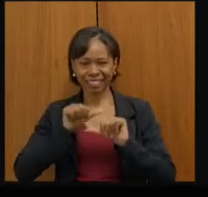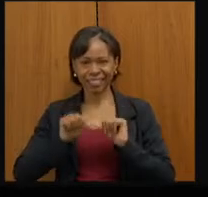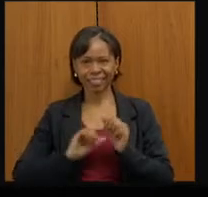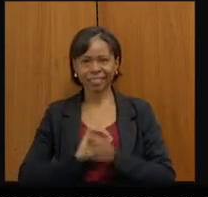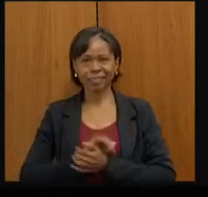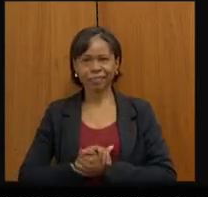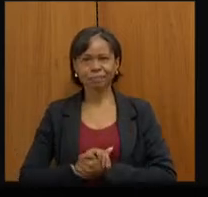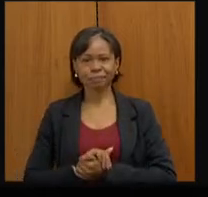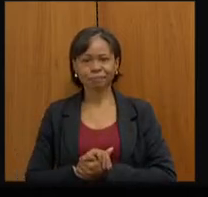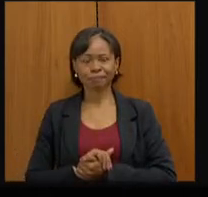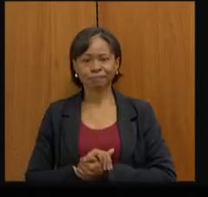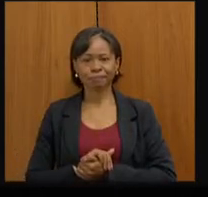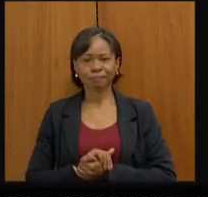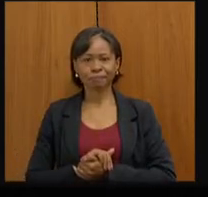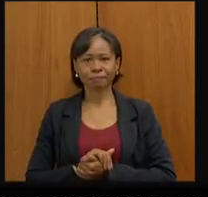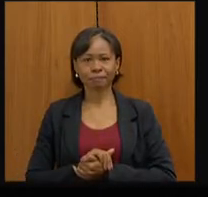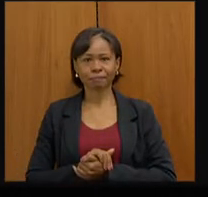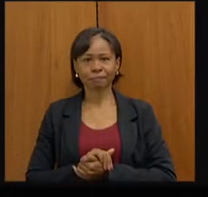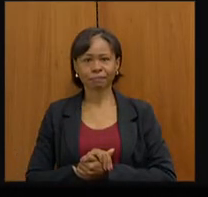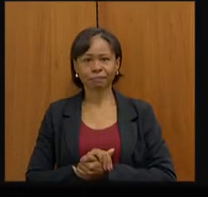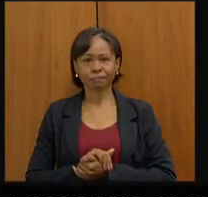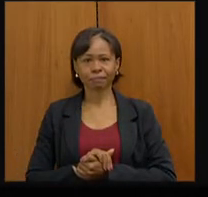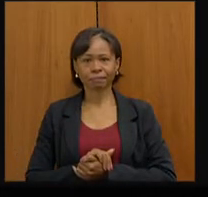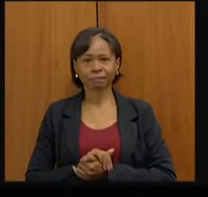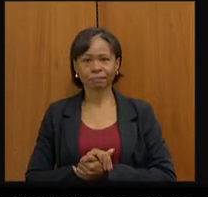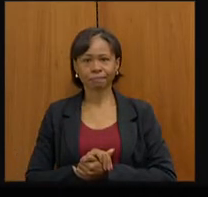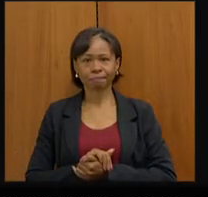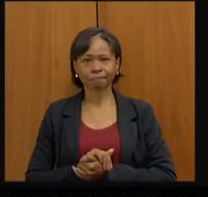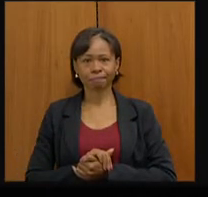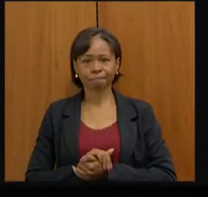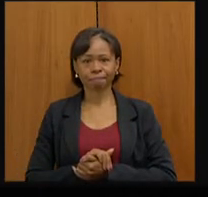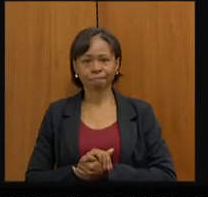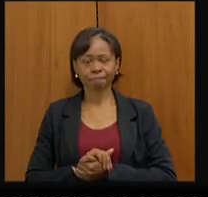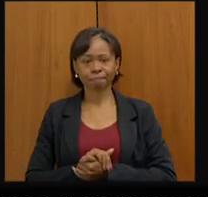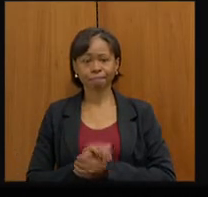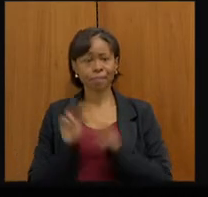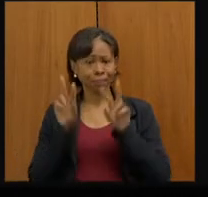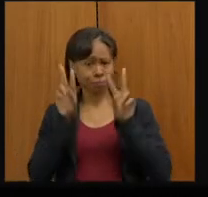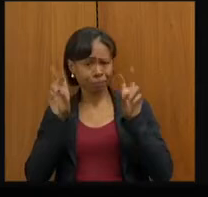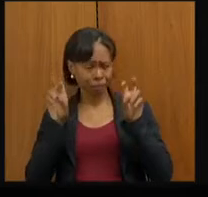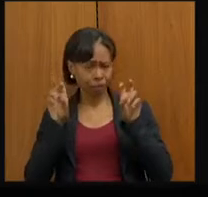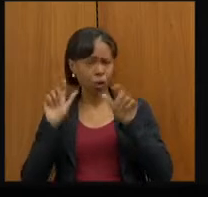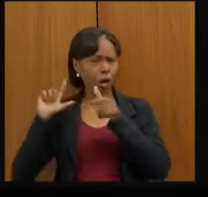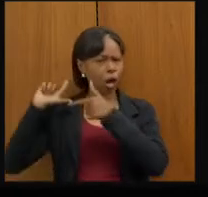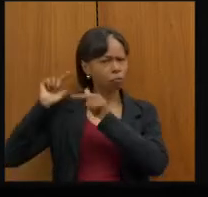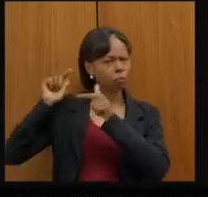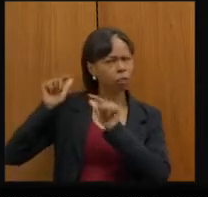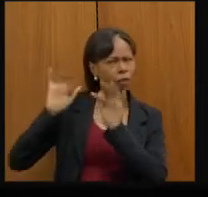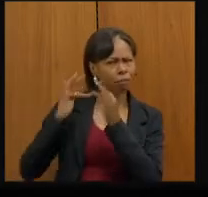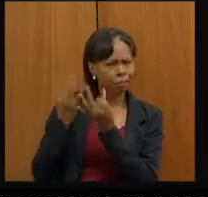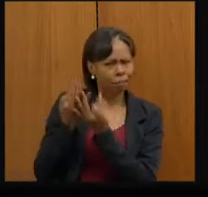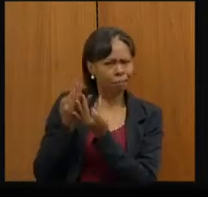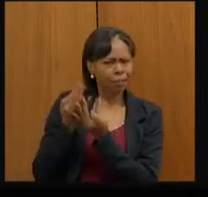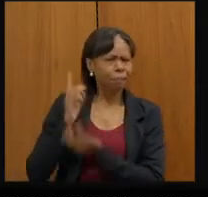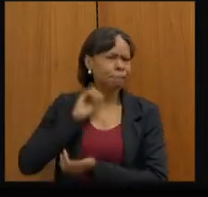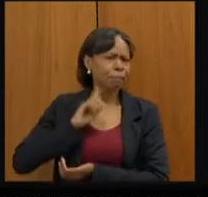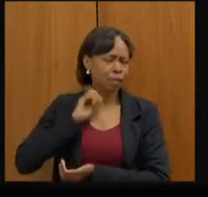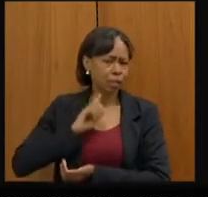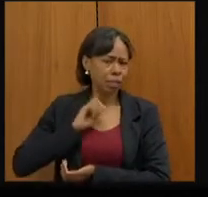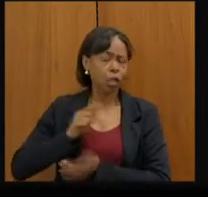a ideia aqui é que fala para para todos ouvirem é a visão